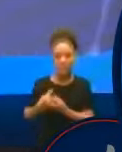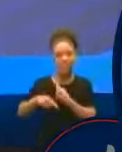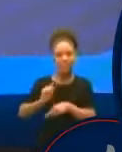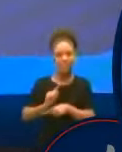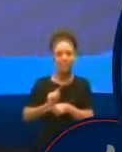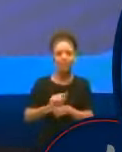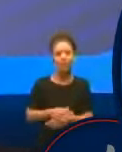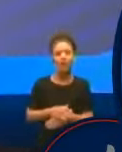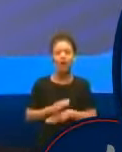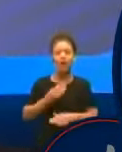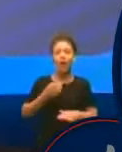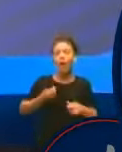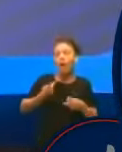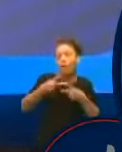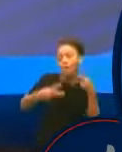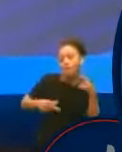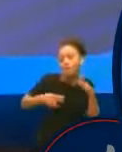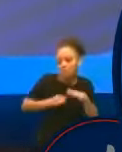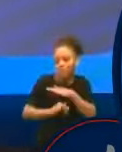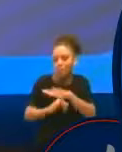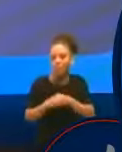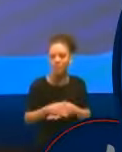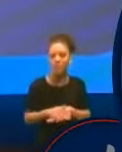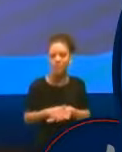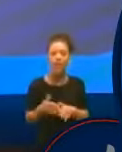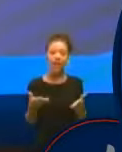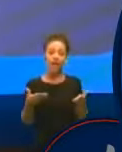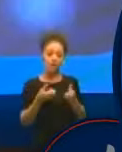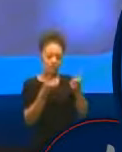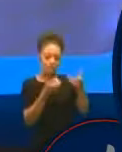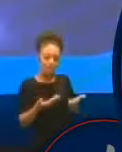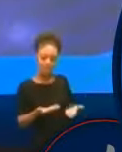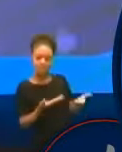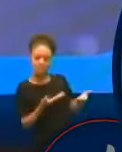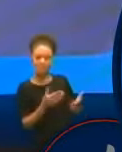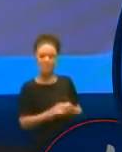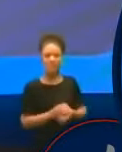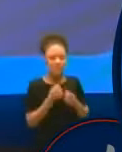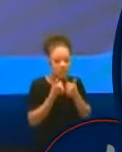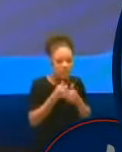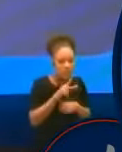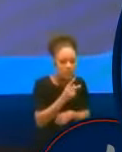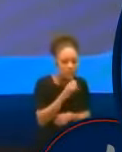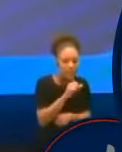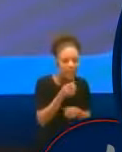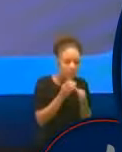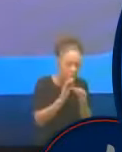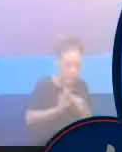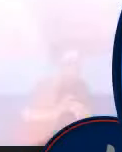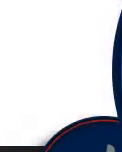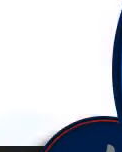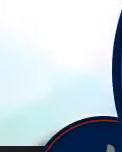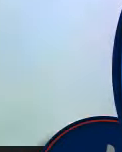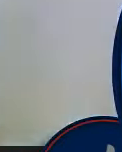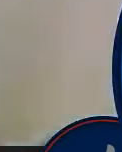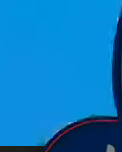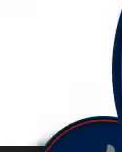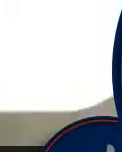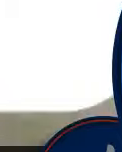vão falar de logística. Aliás, para falar sobre isso, eu passo a bola agora para o Elisson Lemos. Tudo bem, Elisson? Fique à vontade, o espaço Capaz. É seu. Vamos